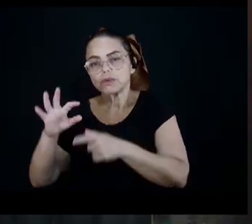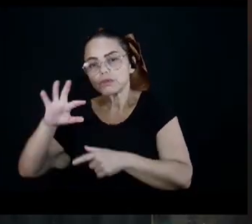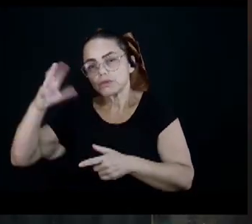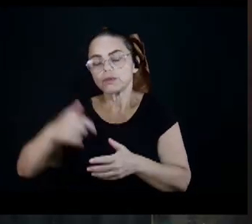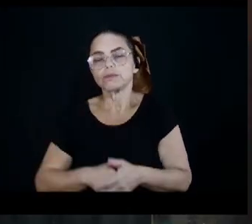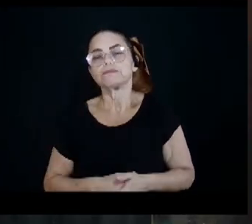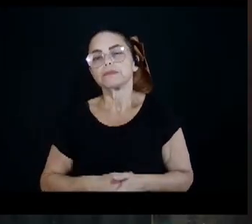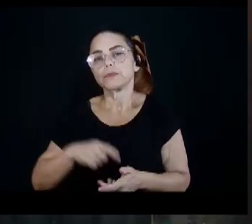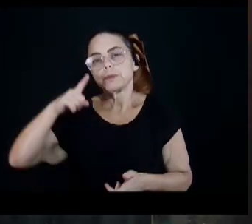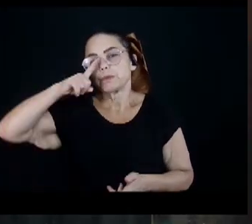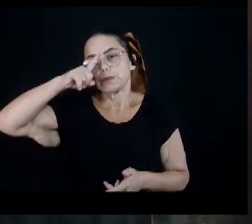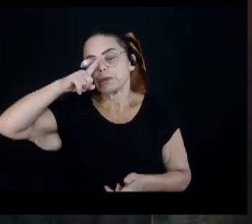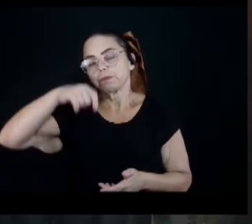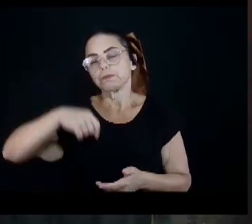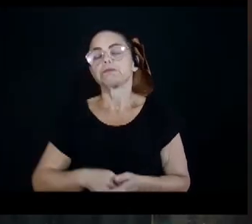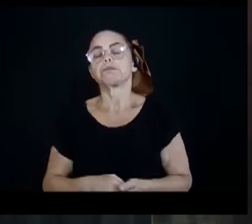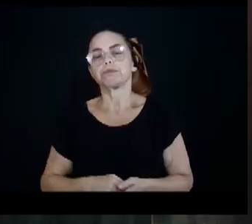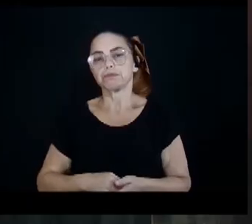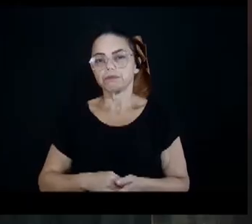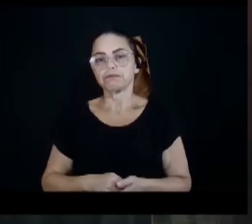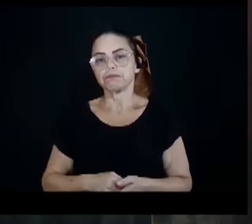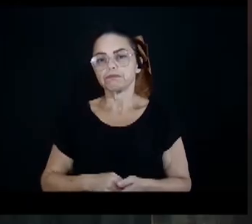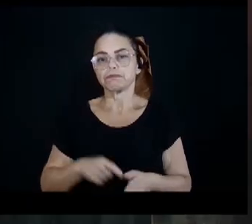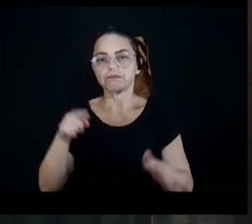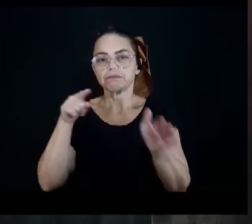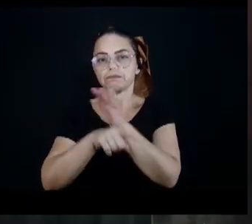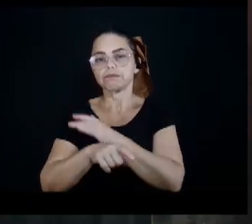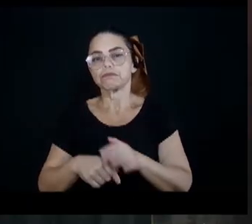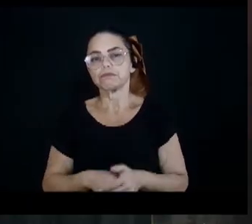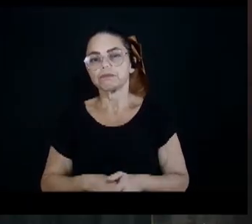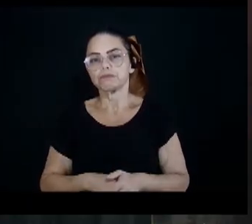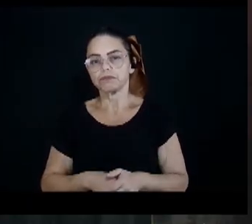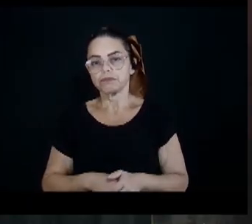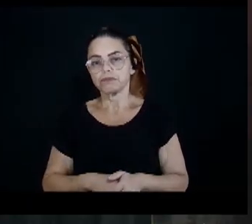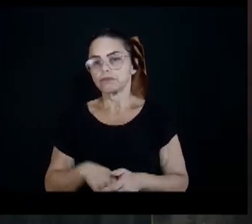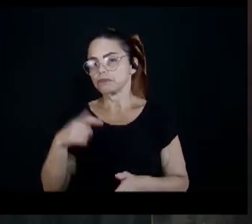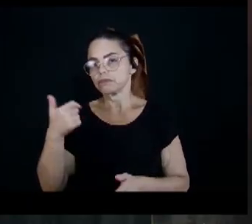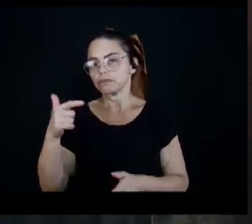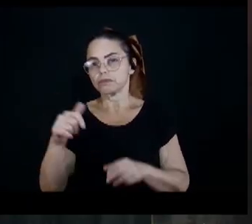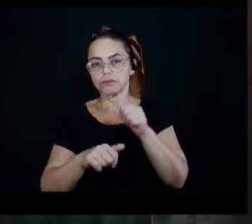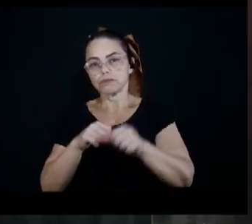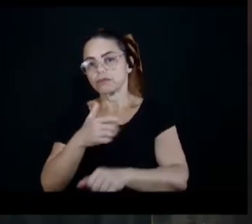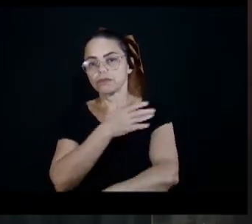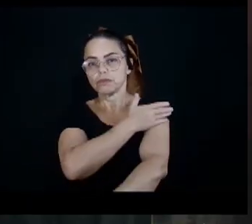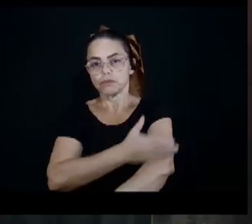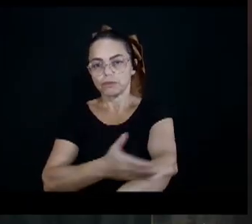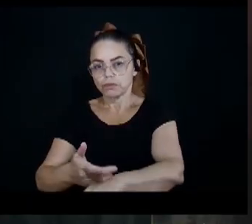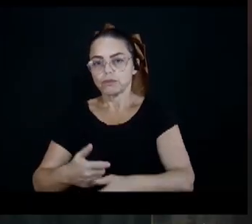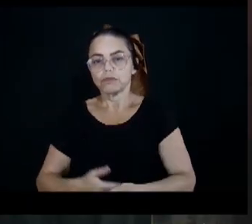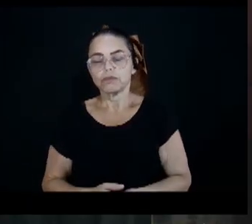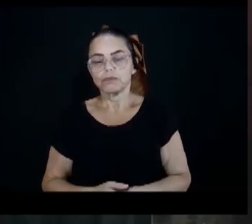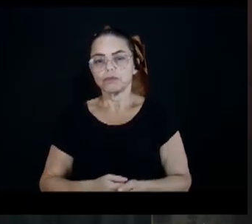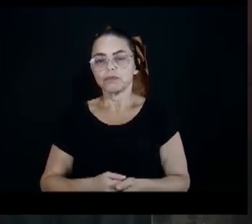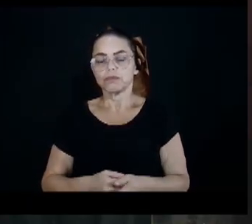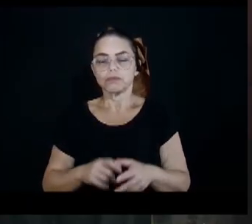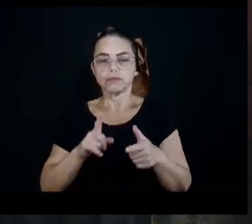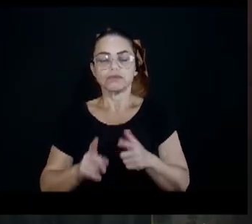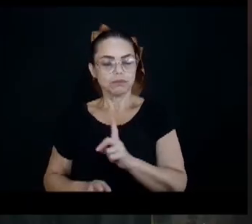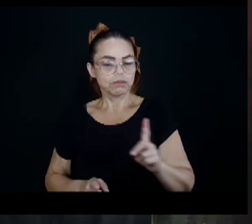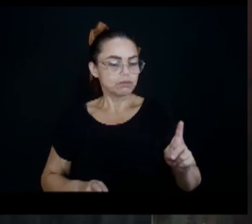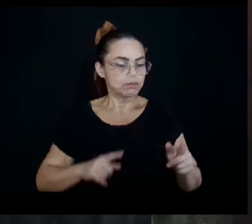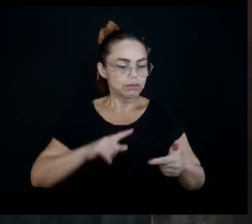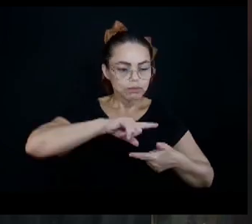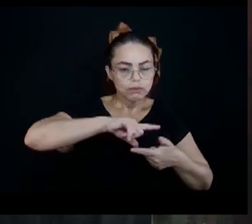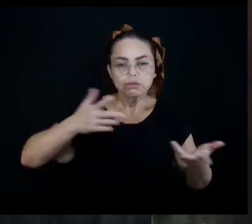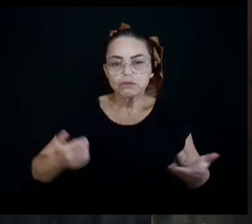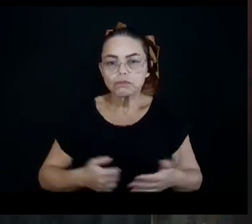E aí entra a sua pergunta, você disse, isso não tem mudança de comportamento? As pessoas não se isolam? Não pode haver algum problema